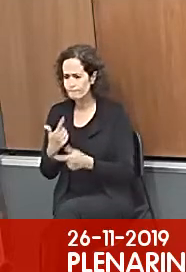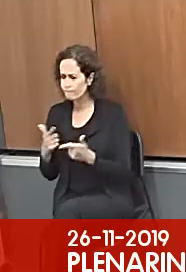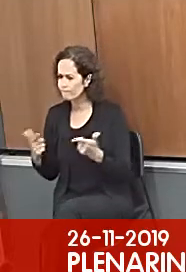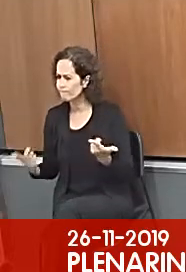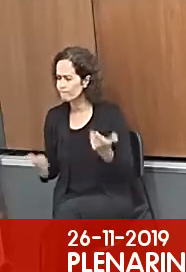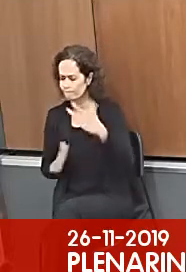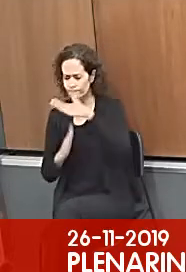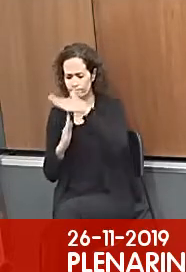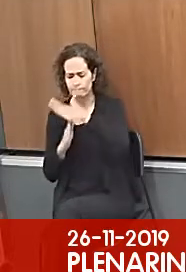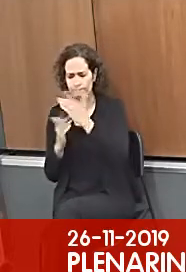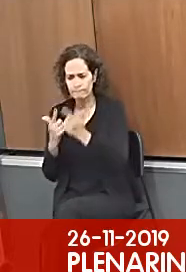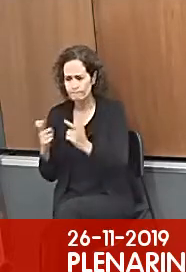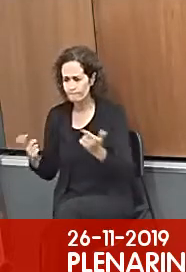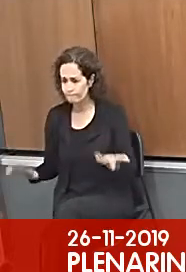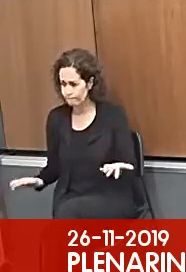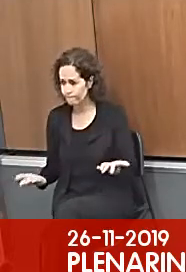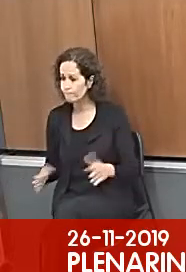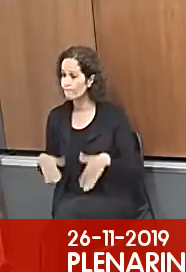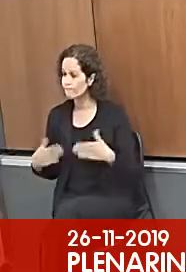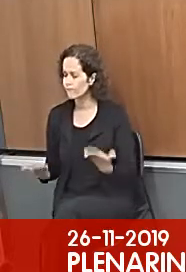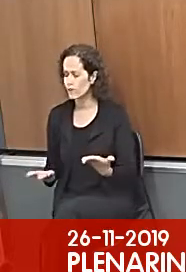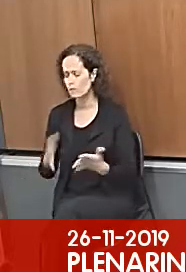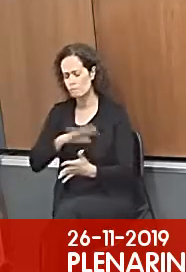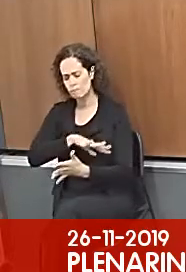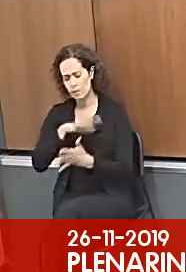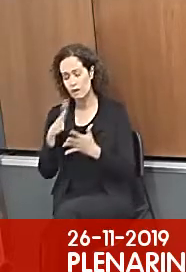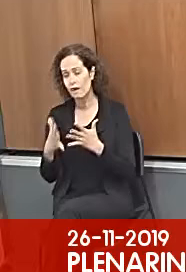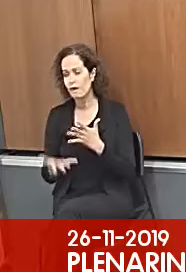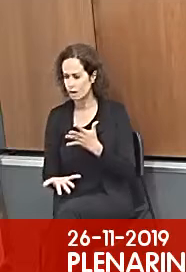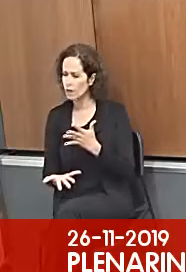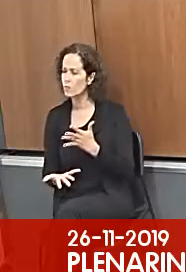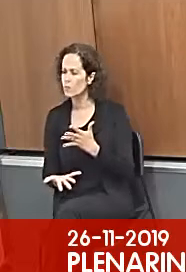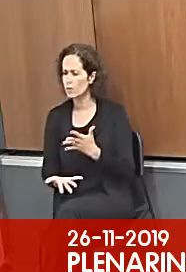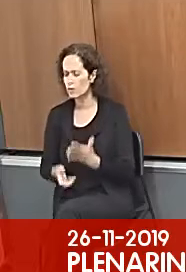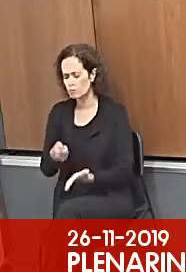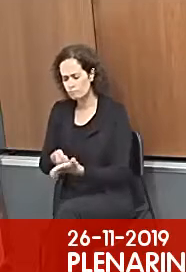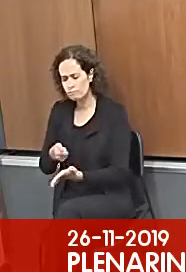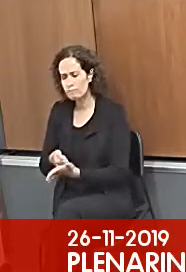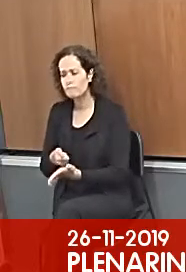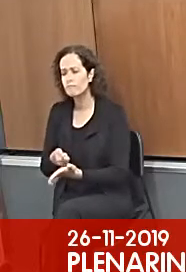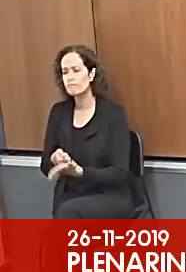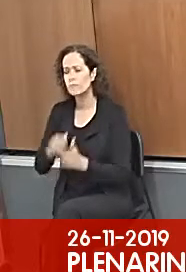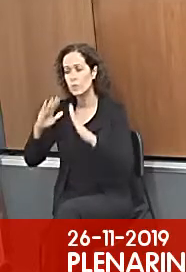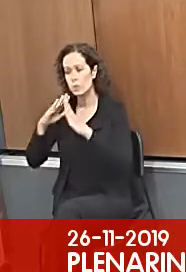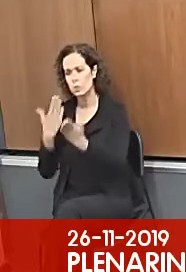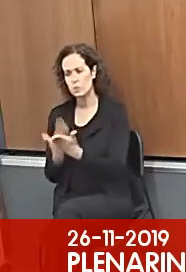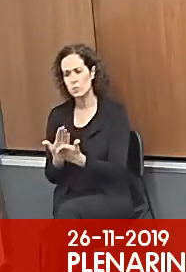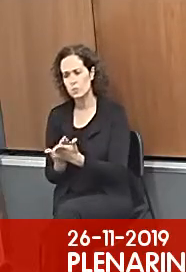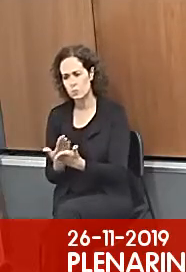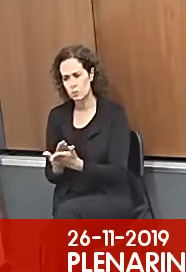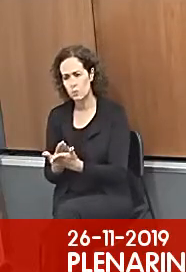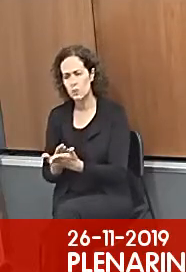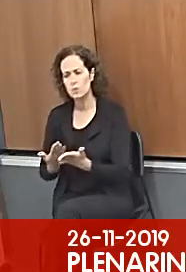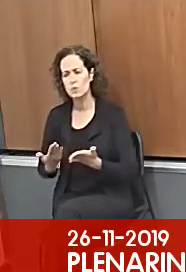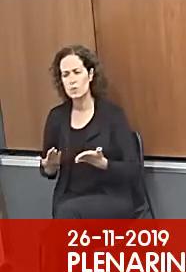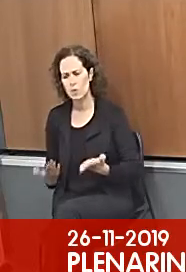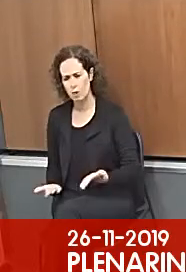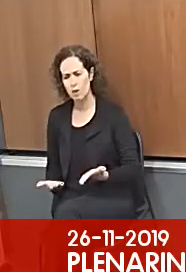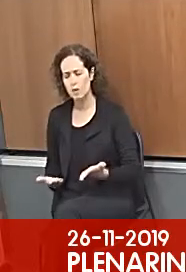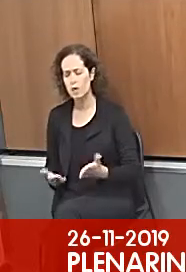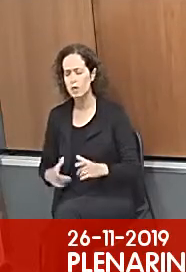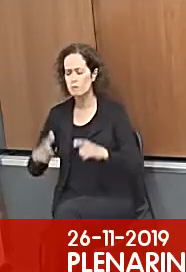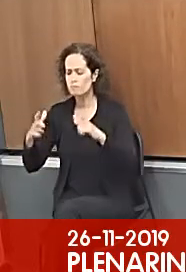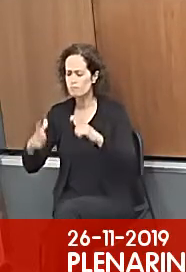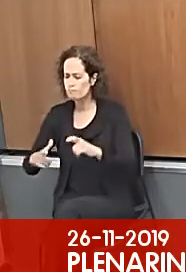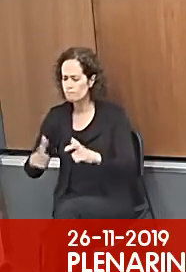limite. Então, essa língua sendo inserida na escola comum como uma classe